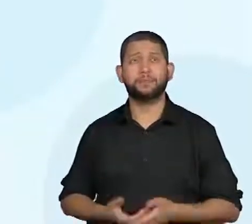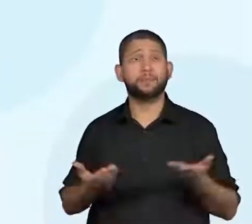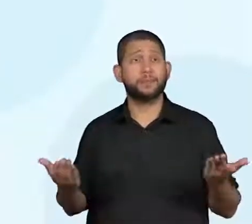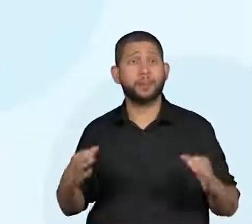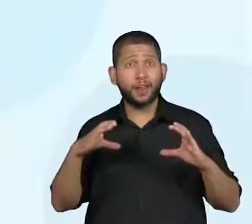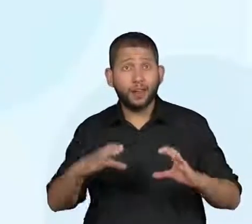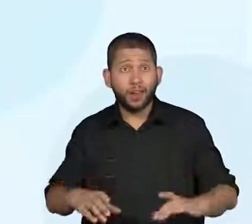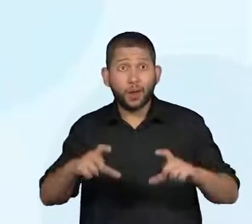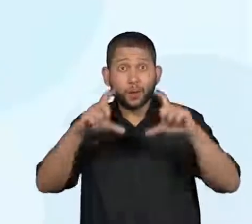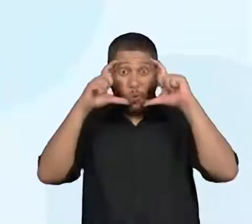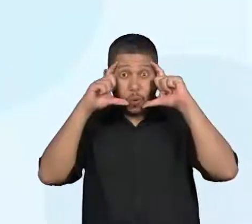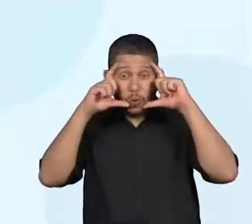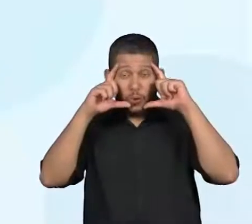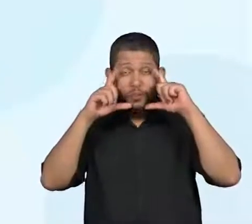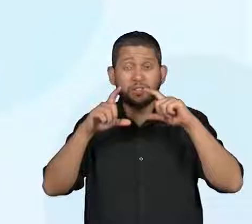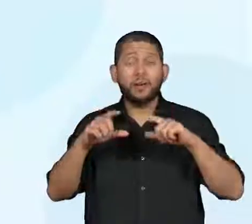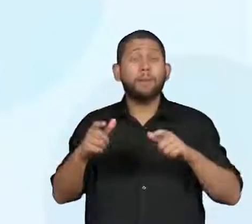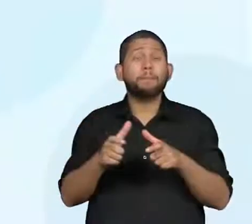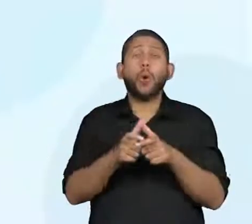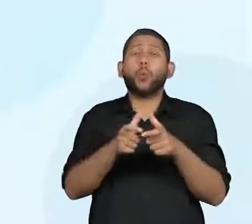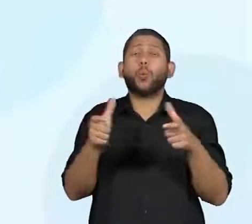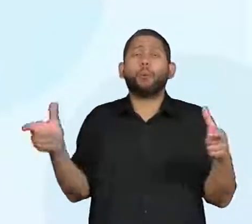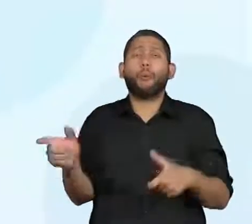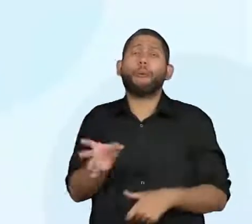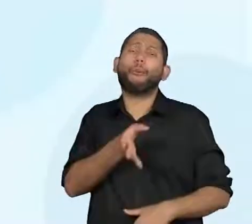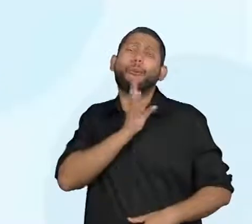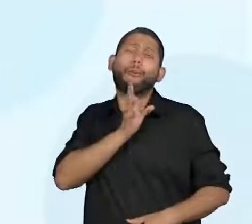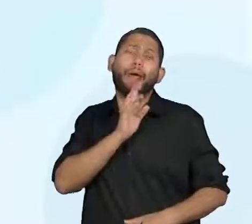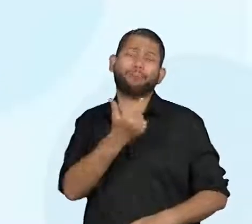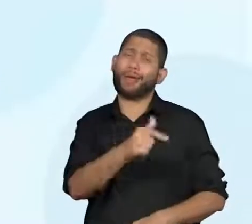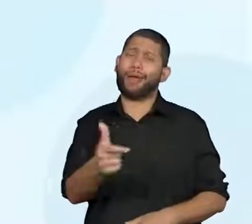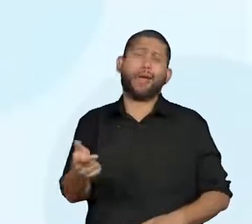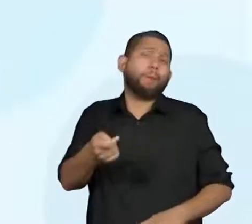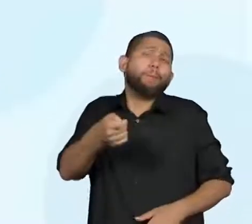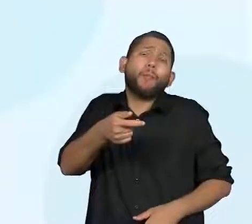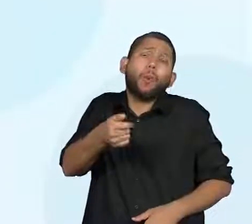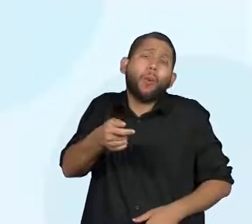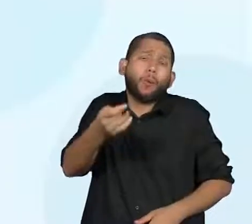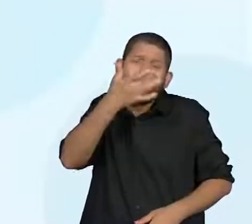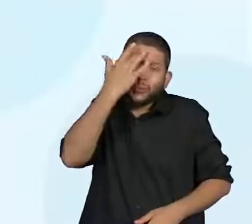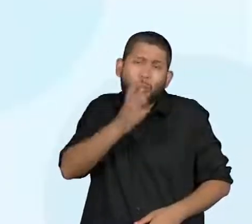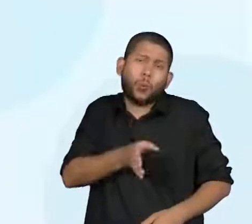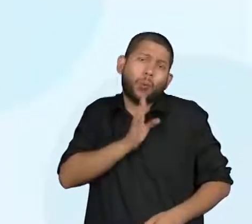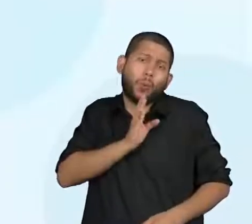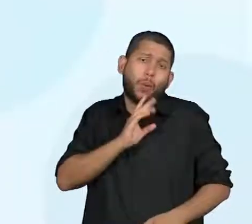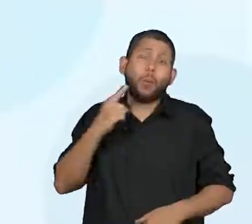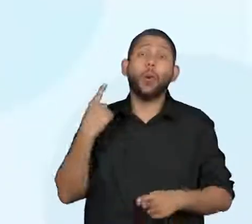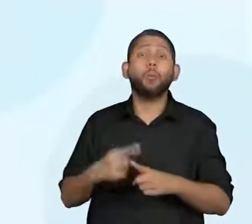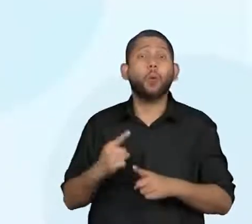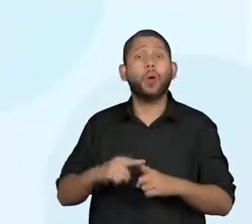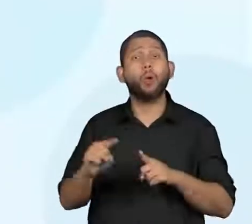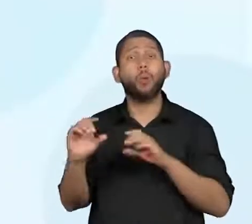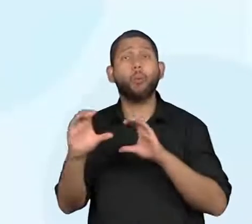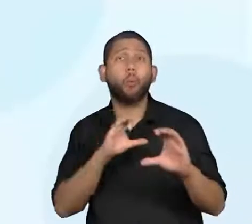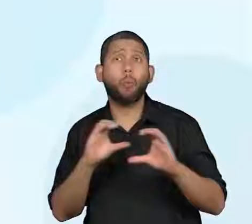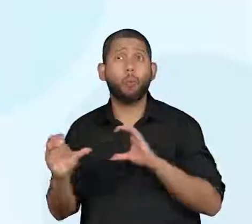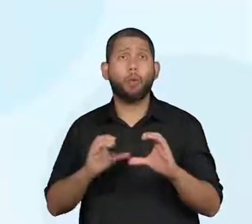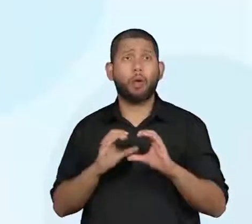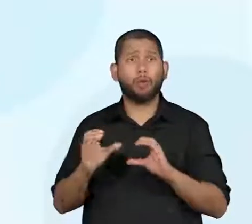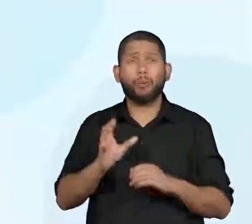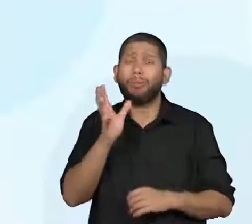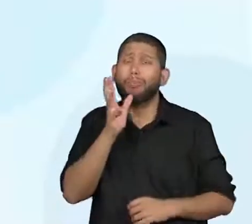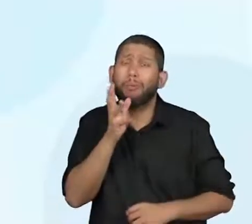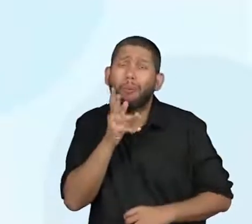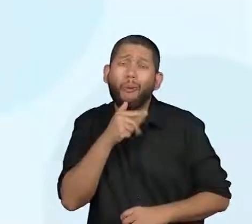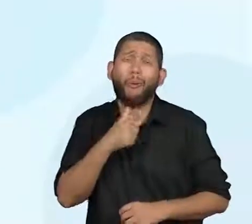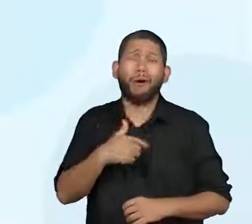os emojis não são muito populares, porque é uma forma de comunicação